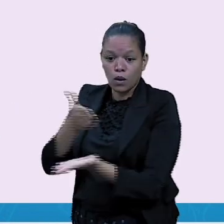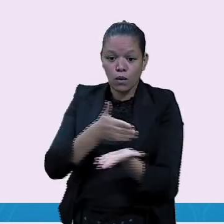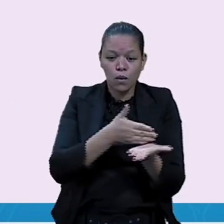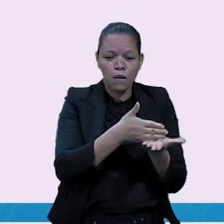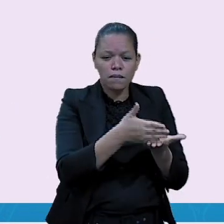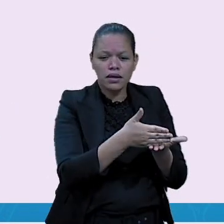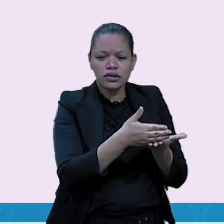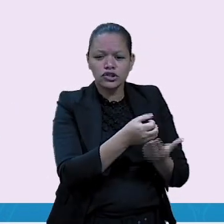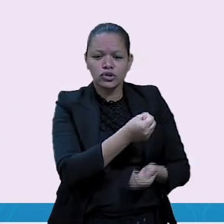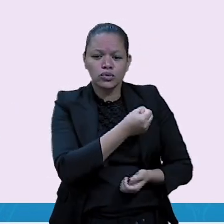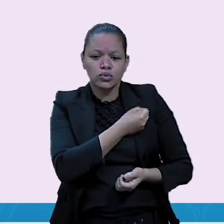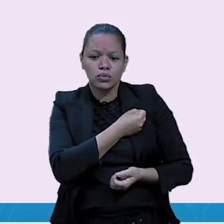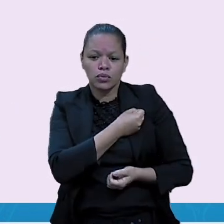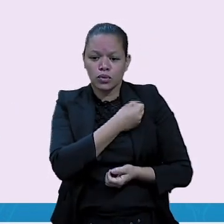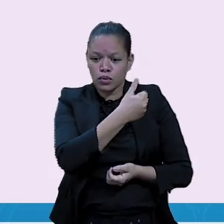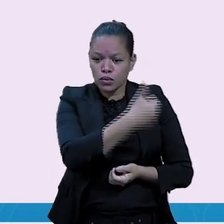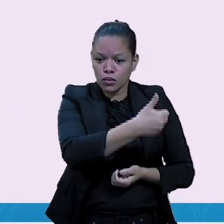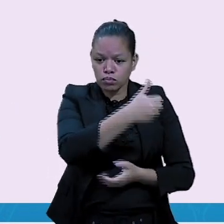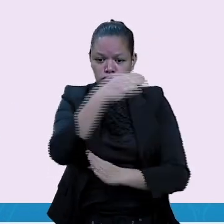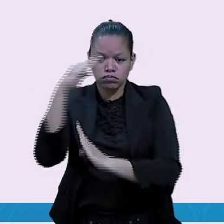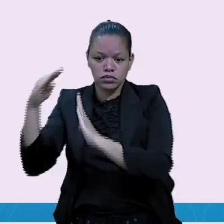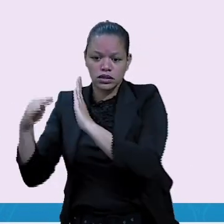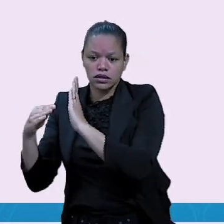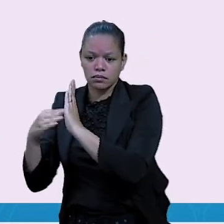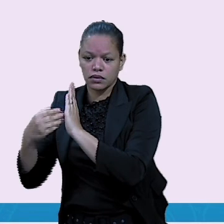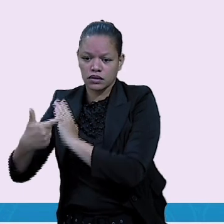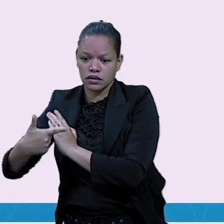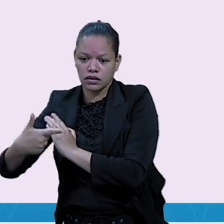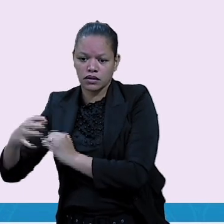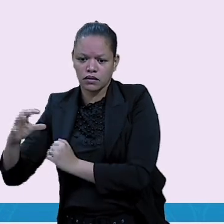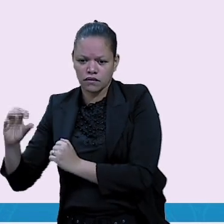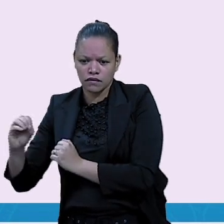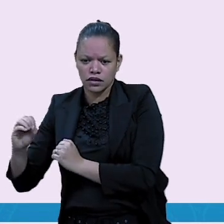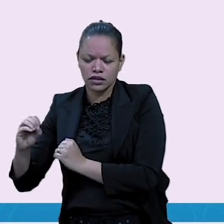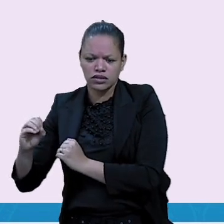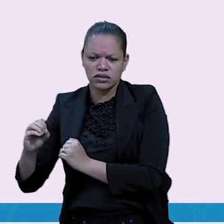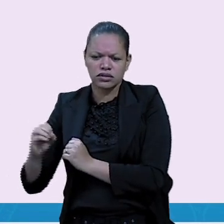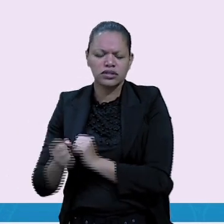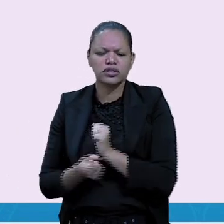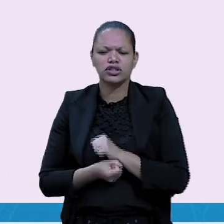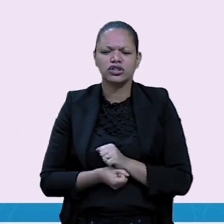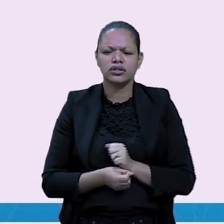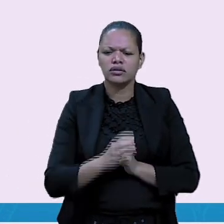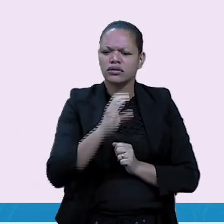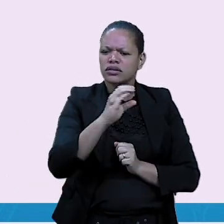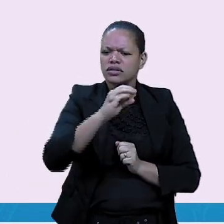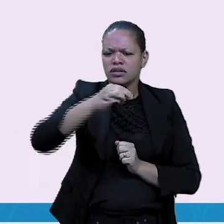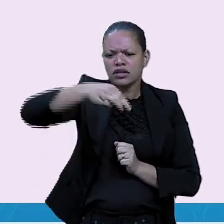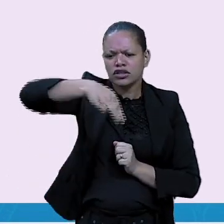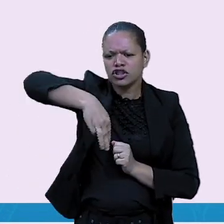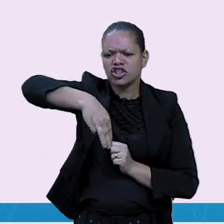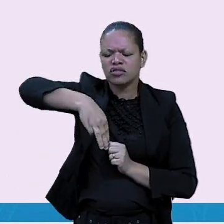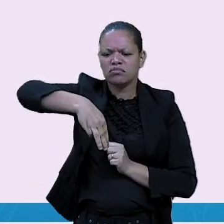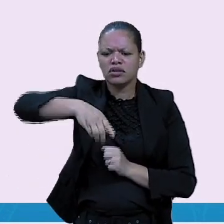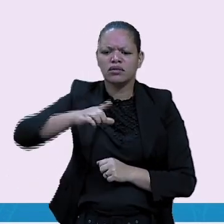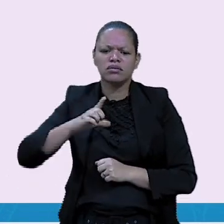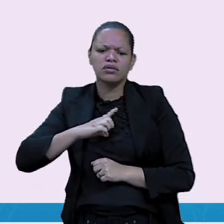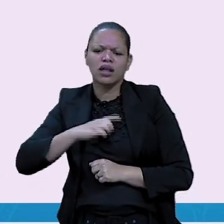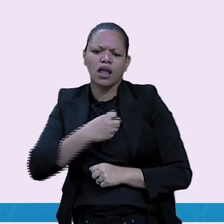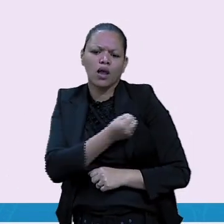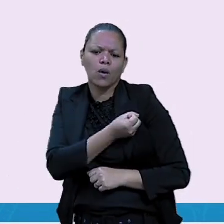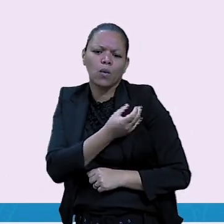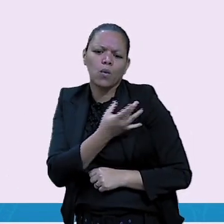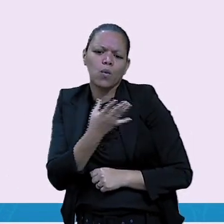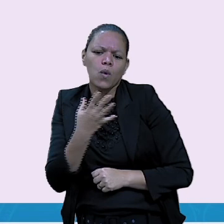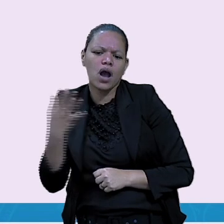número 20. Então, a primeira pergunta, quantos centímetros tem a canetinha? Essa aqui é a